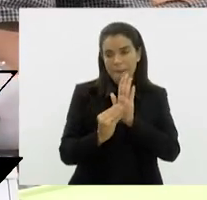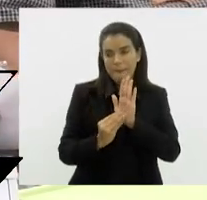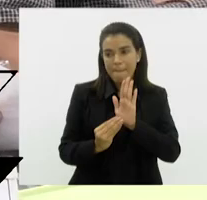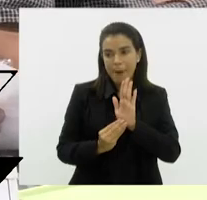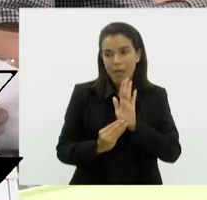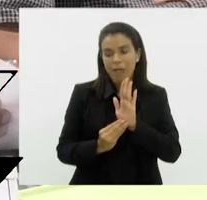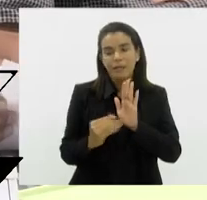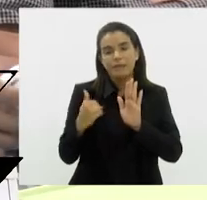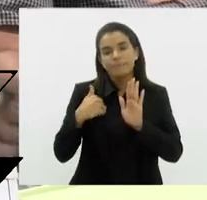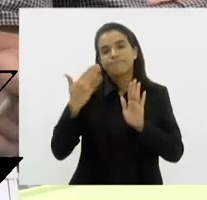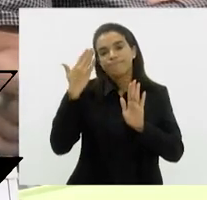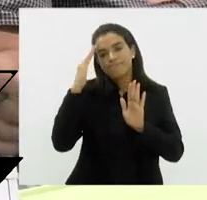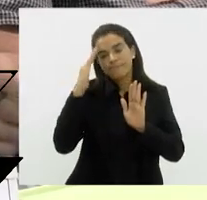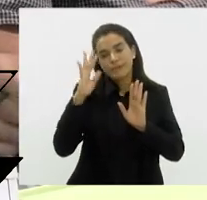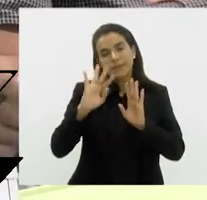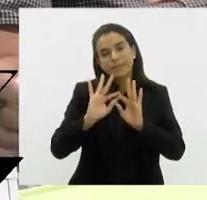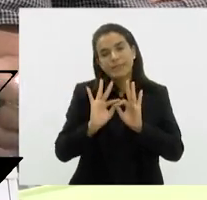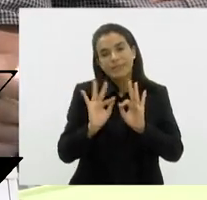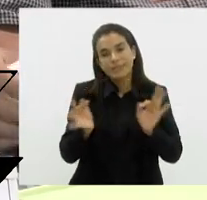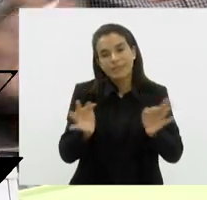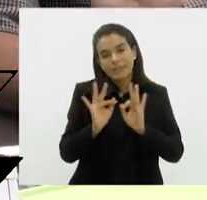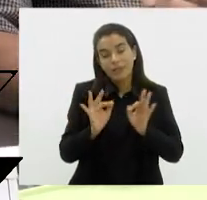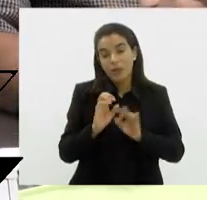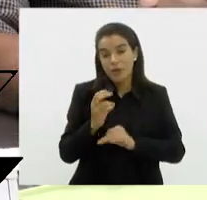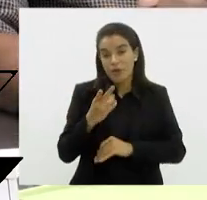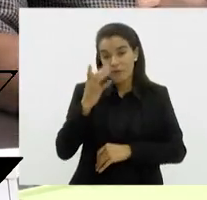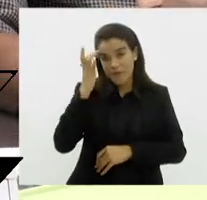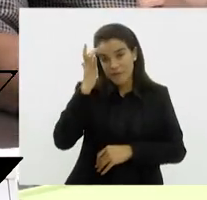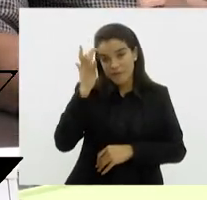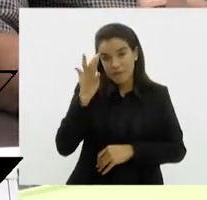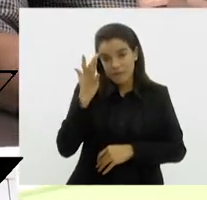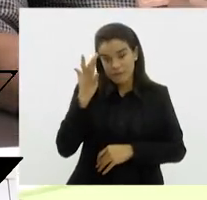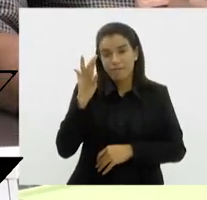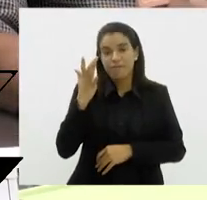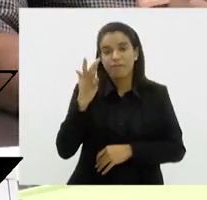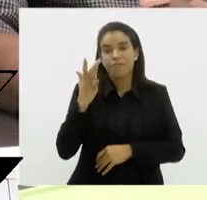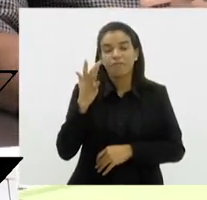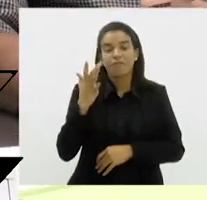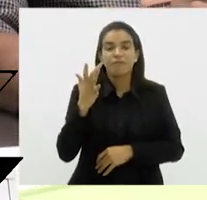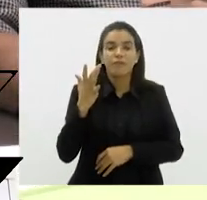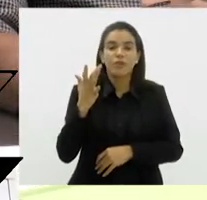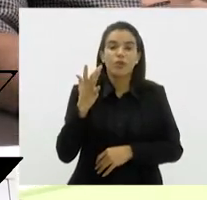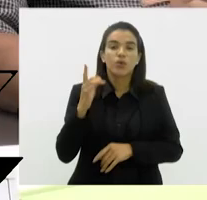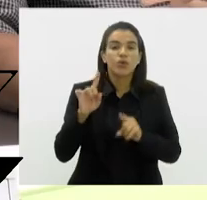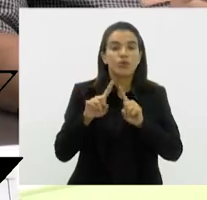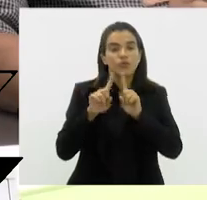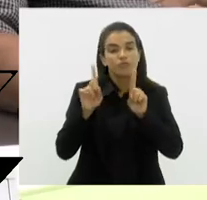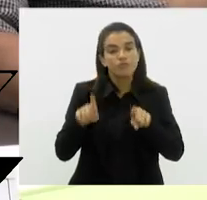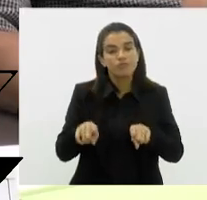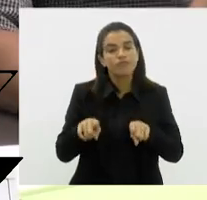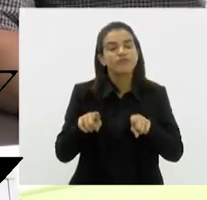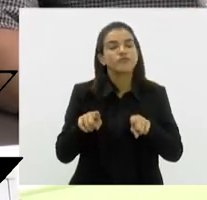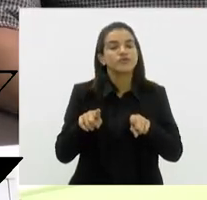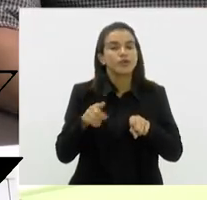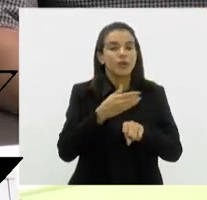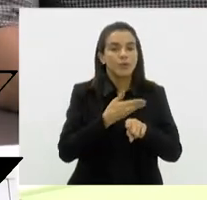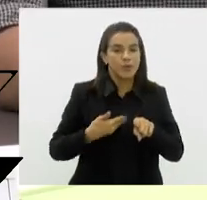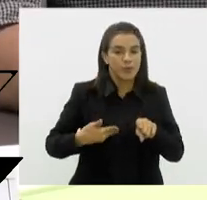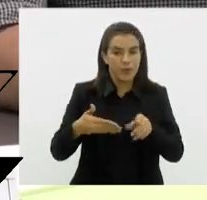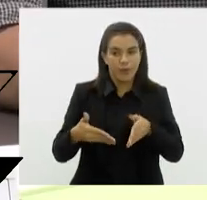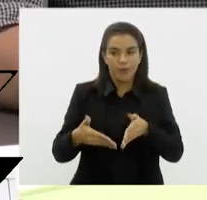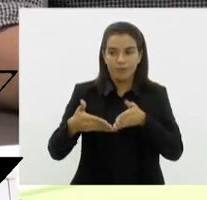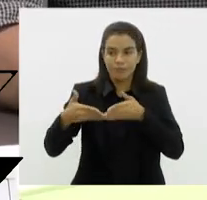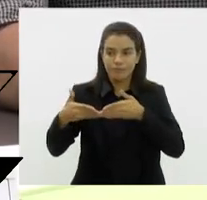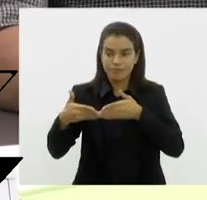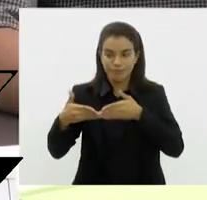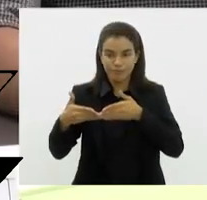que simplificam ou facilitam a recondução de servidor público afastado. Quer